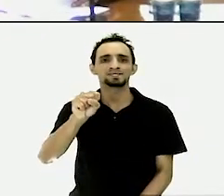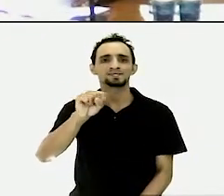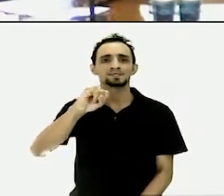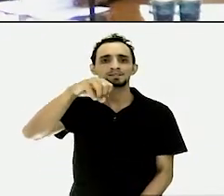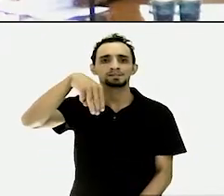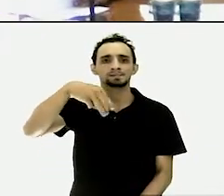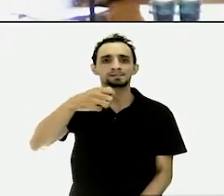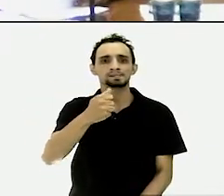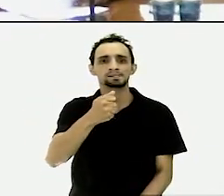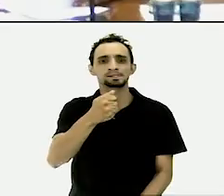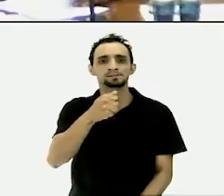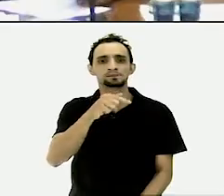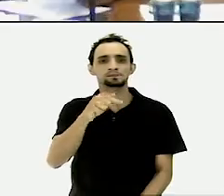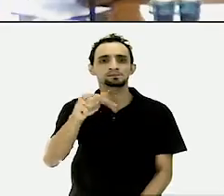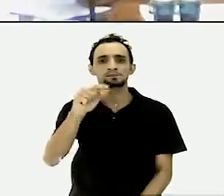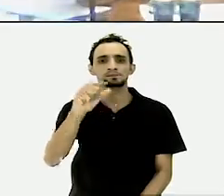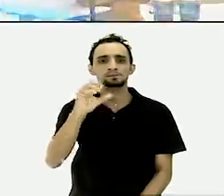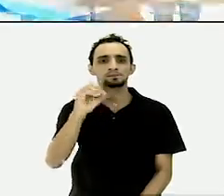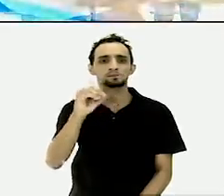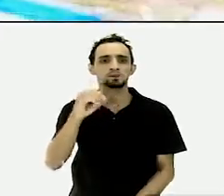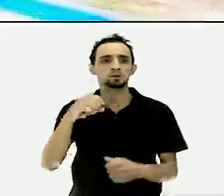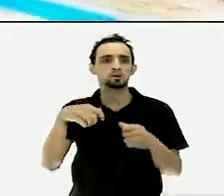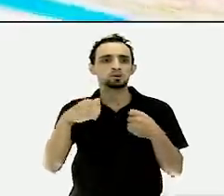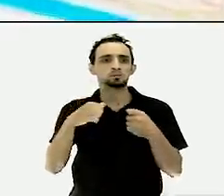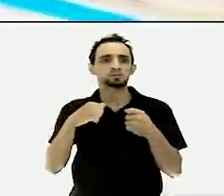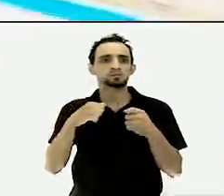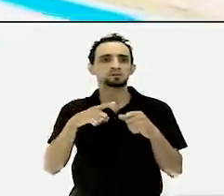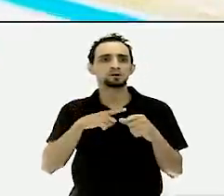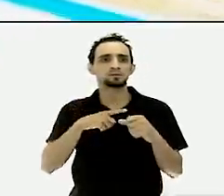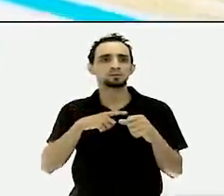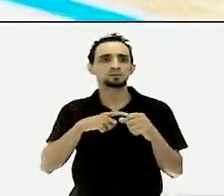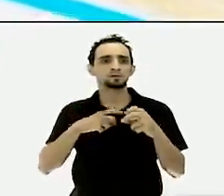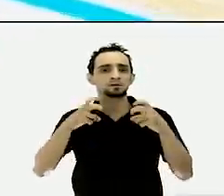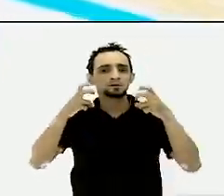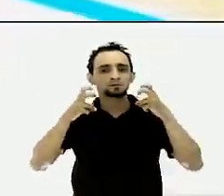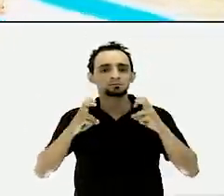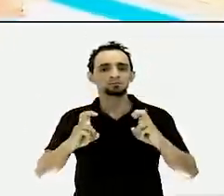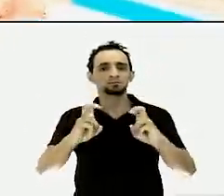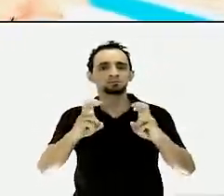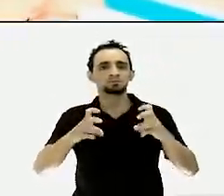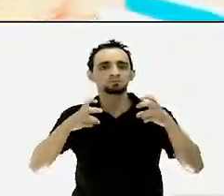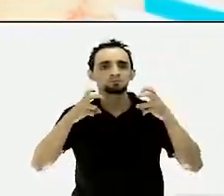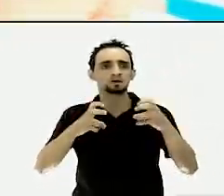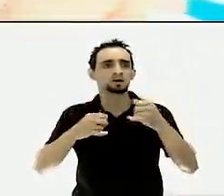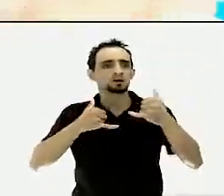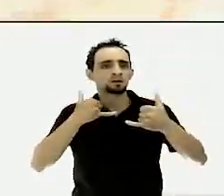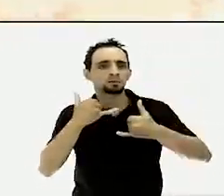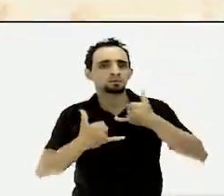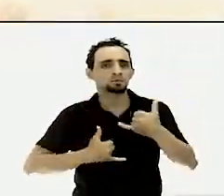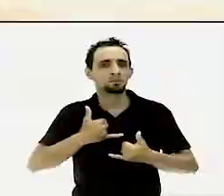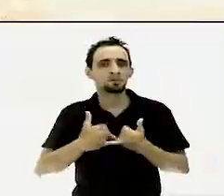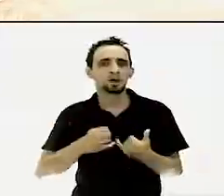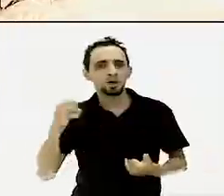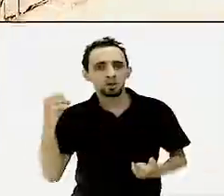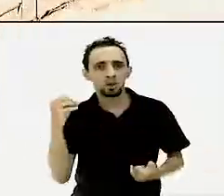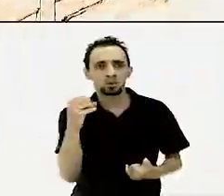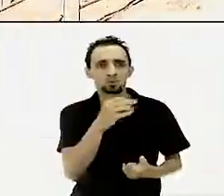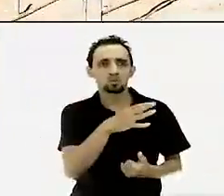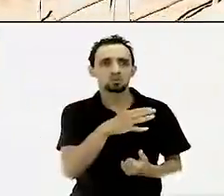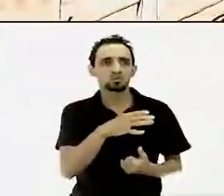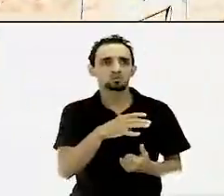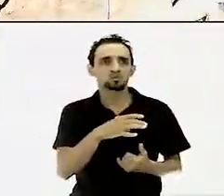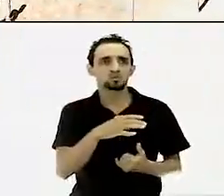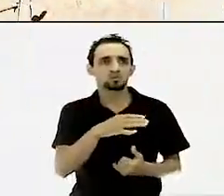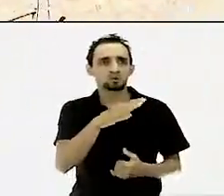para que seja realizado com a maior brevidade uma operação corta-galhos, que estão secos acima das arquibancadas